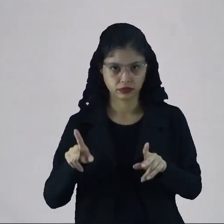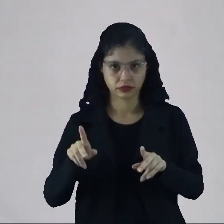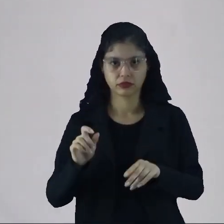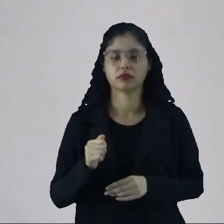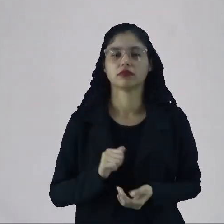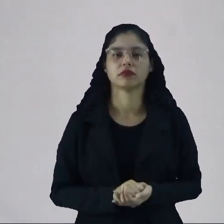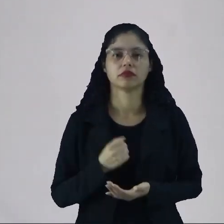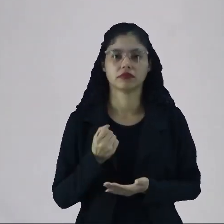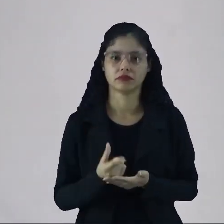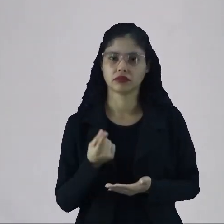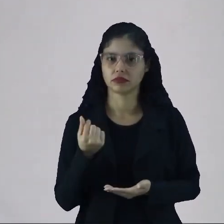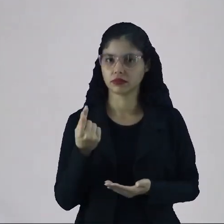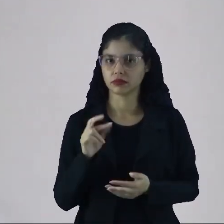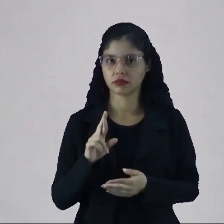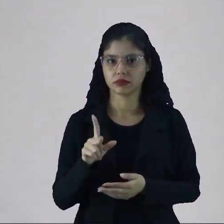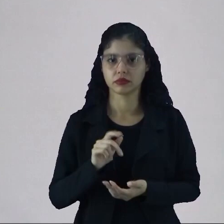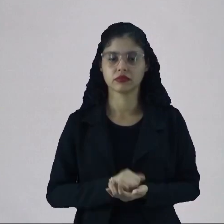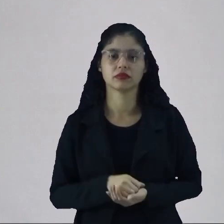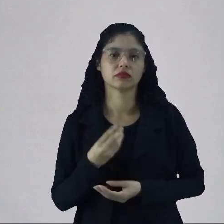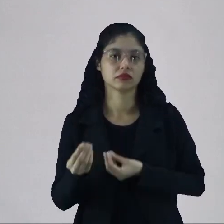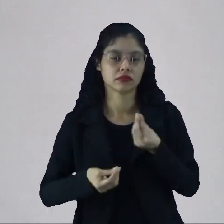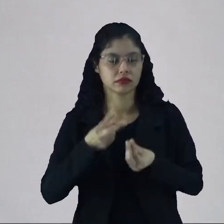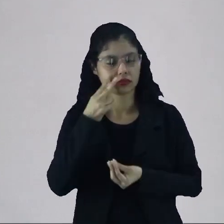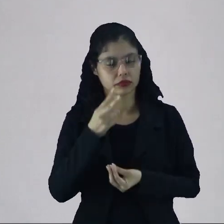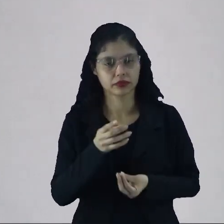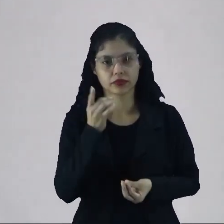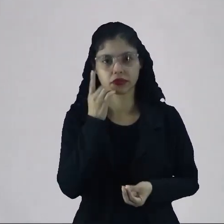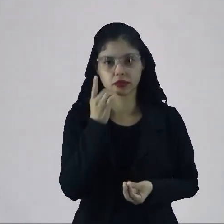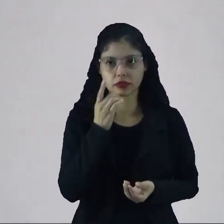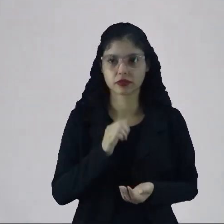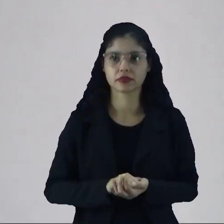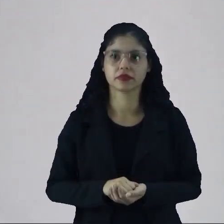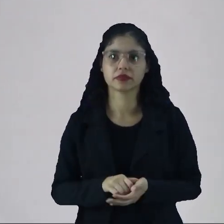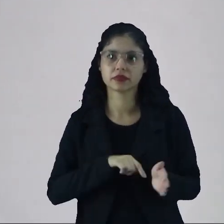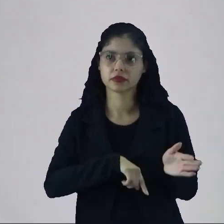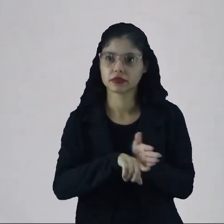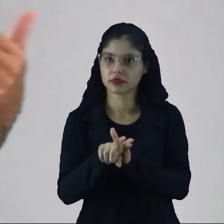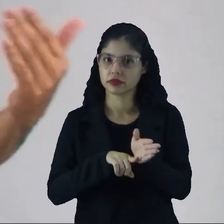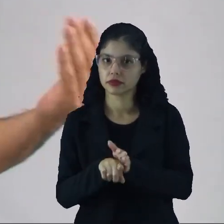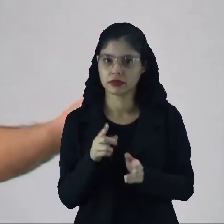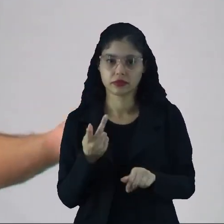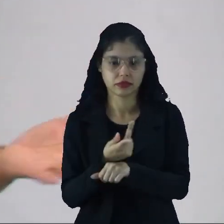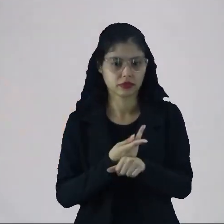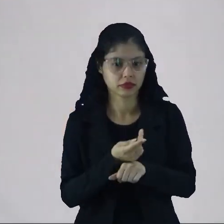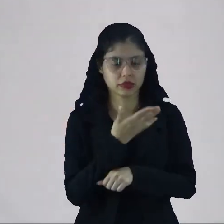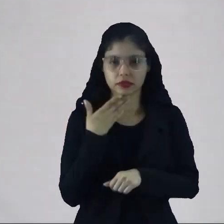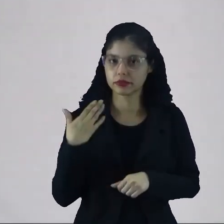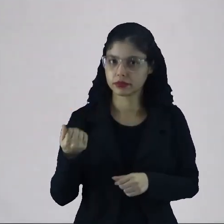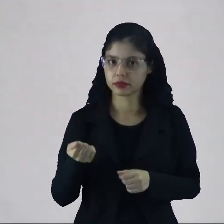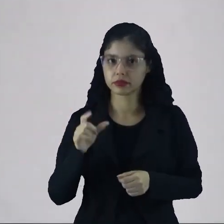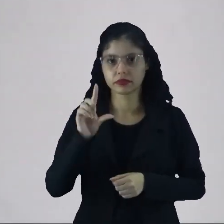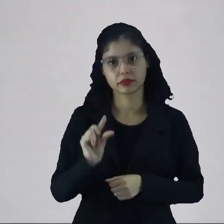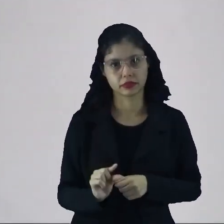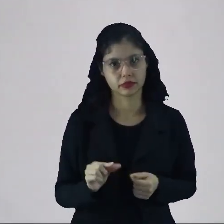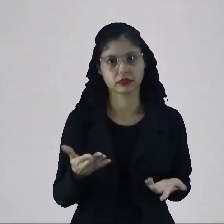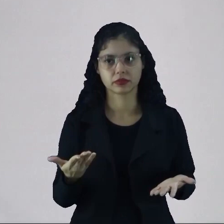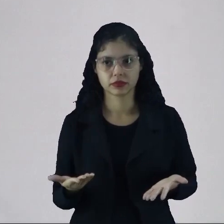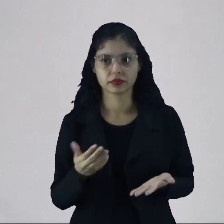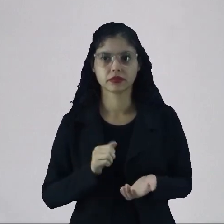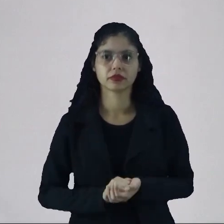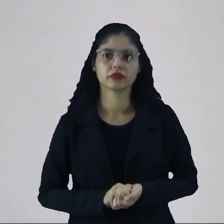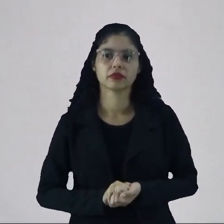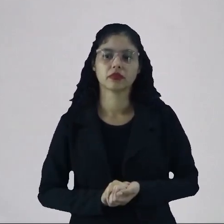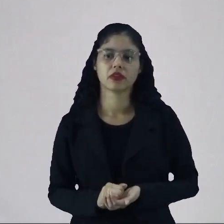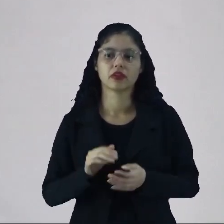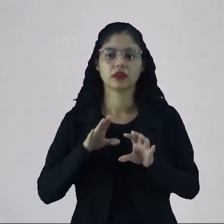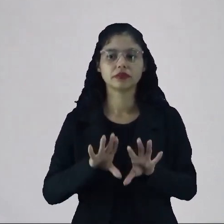são diferentes. Como a gente vê no dia a dia, vamos dar uma pesquisada e procurar onde o preço é mais baixo.